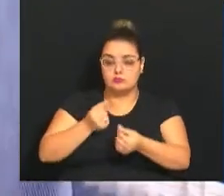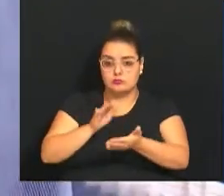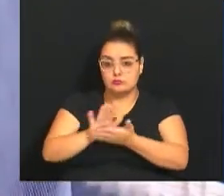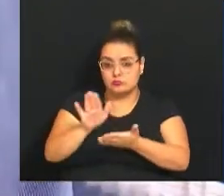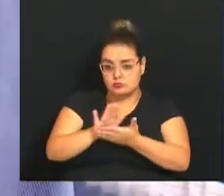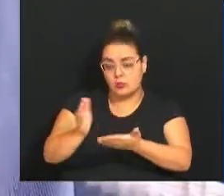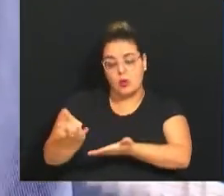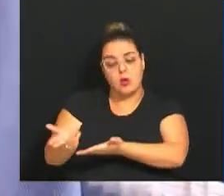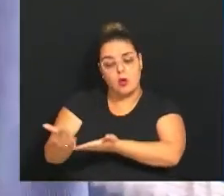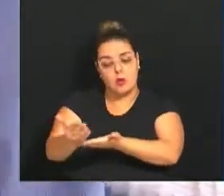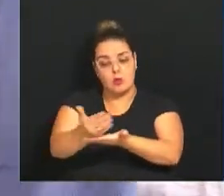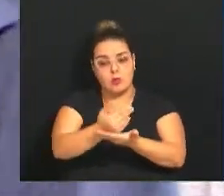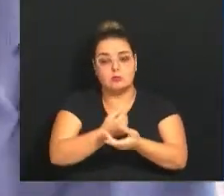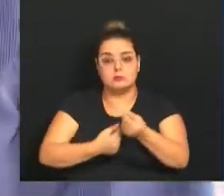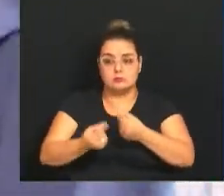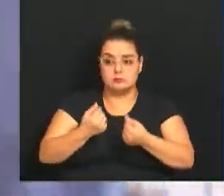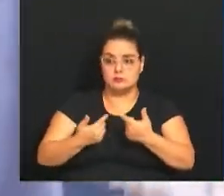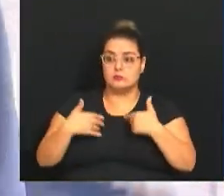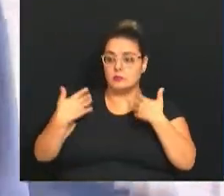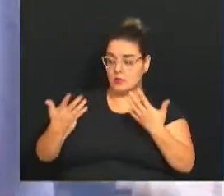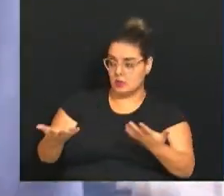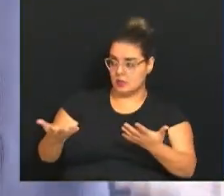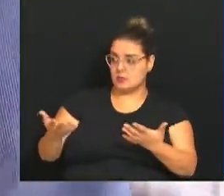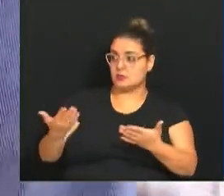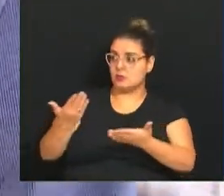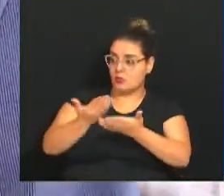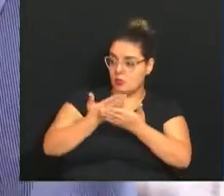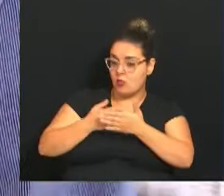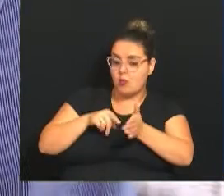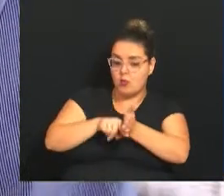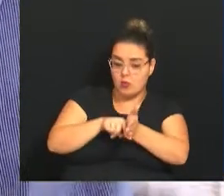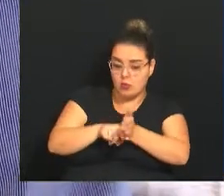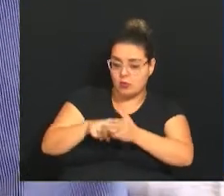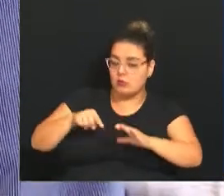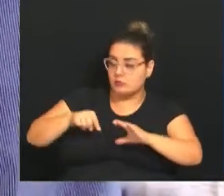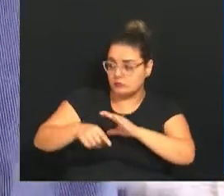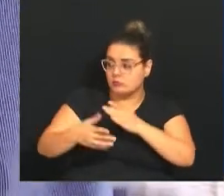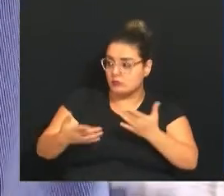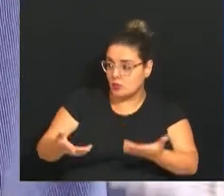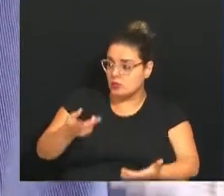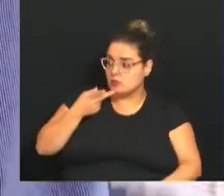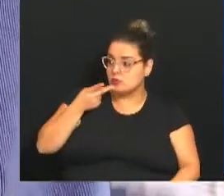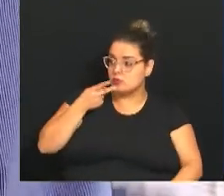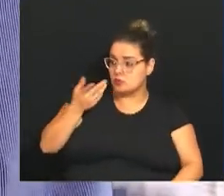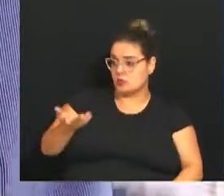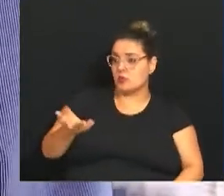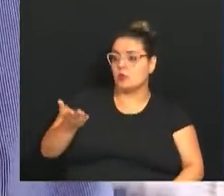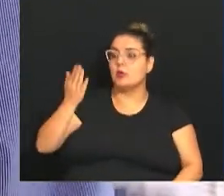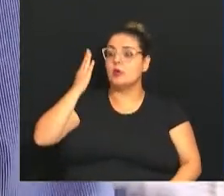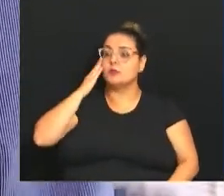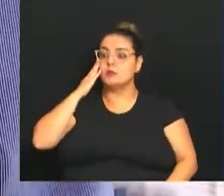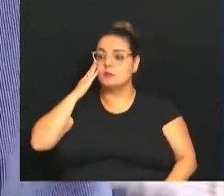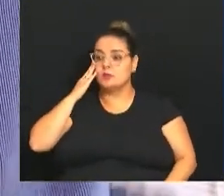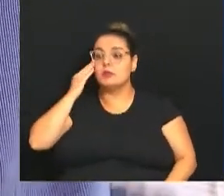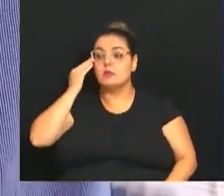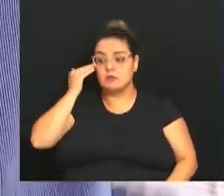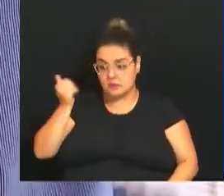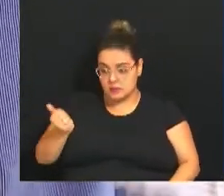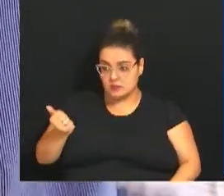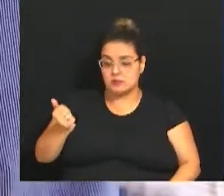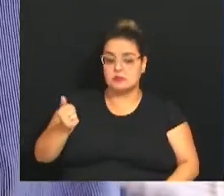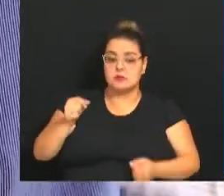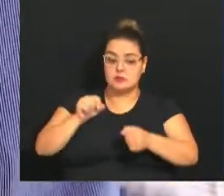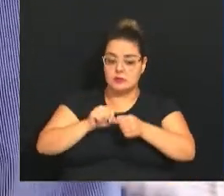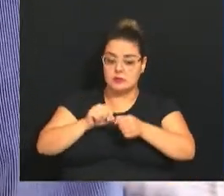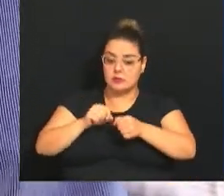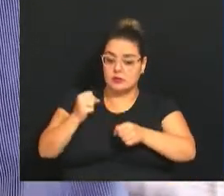do financiamento. Bom, esse foi certamente um estudo muito profundo, né? O senhor mesmo falou que sabia que tinha que fazer uma obra anti-enchente, mas